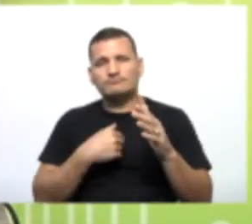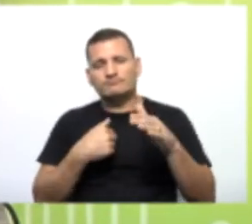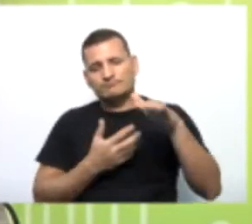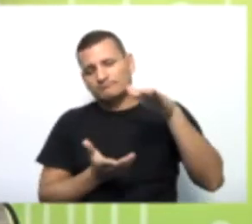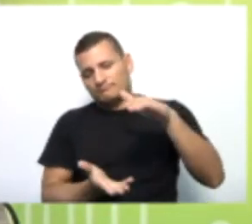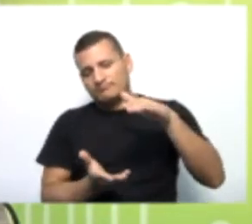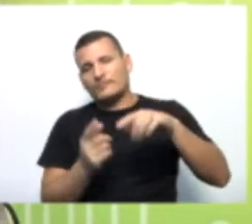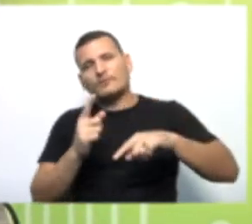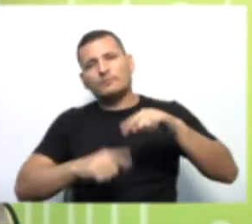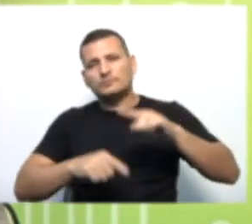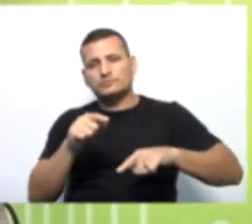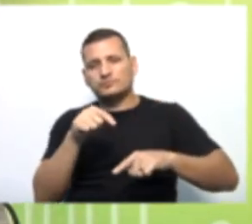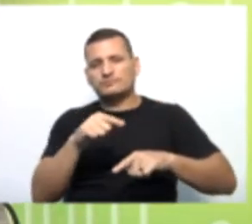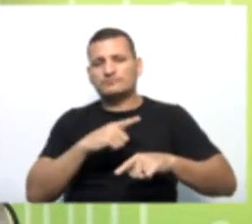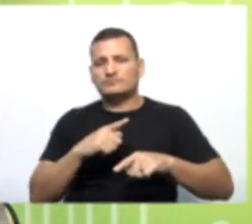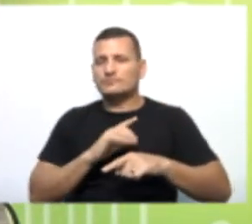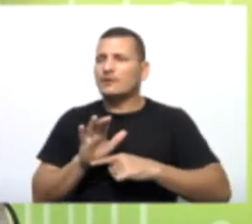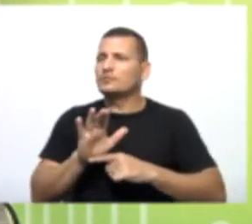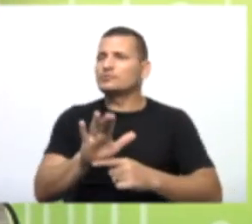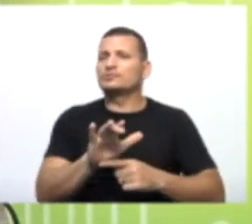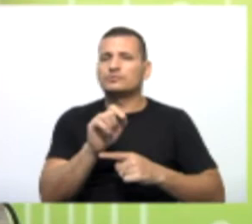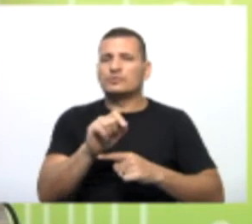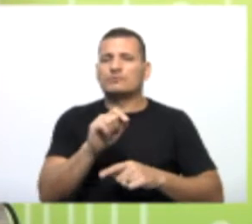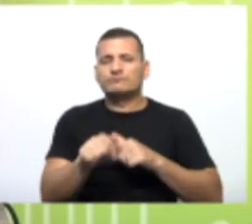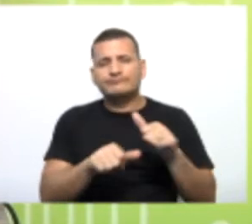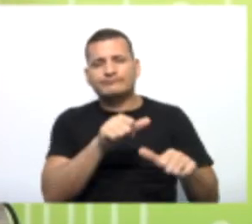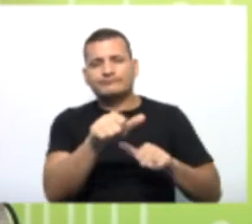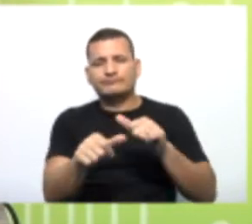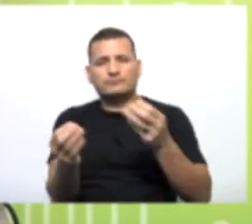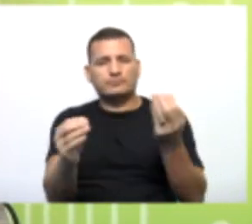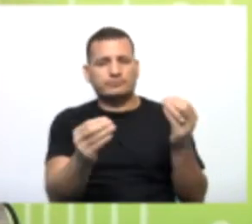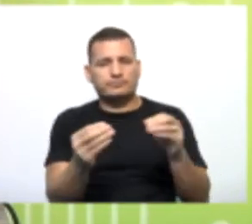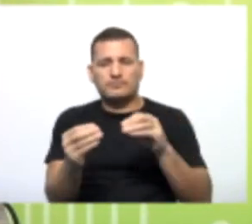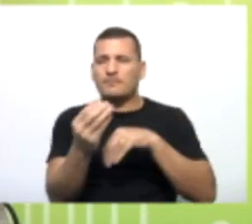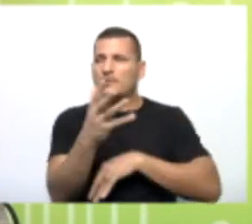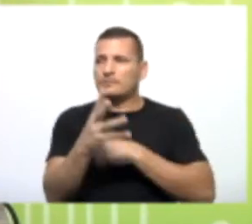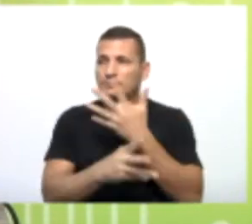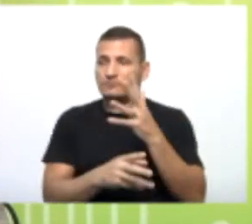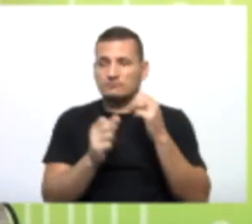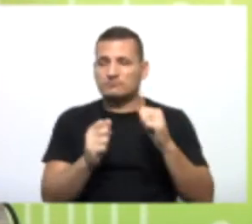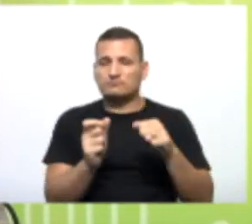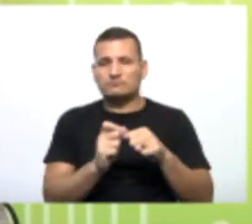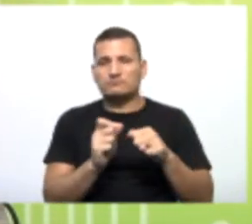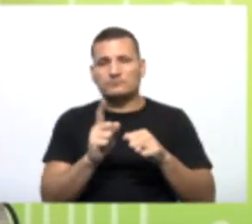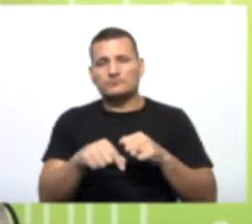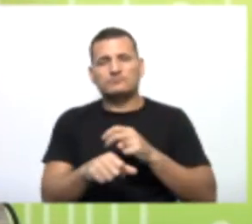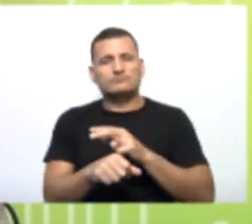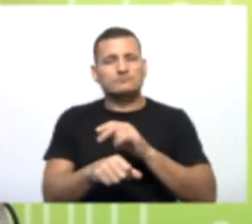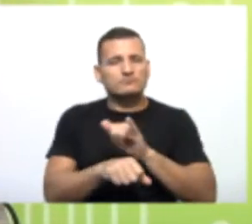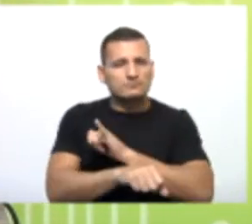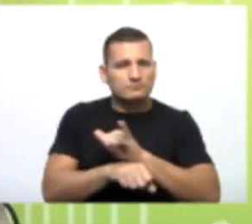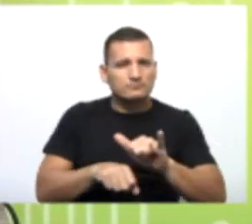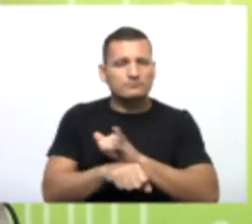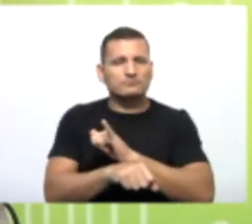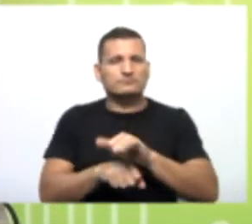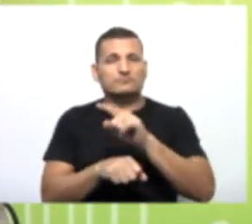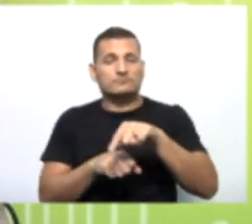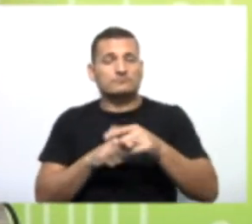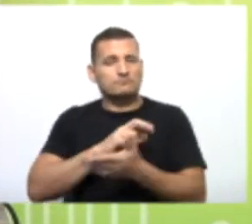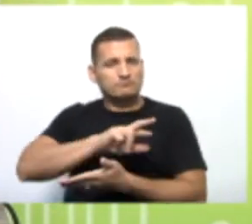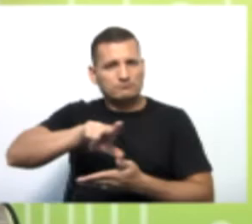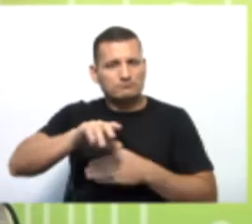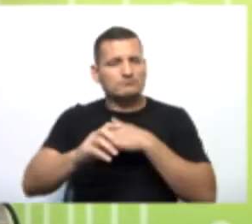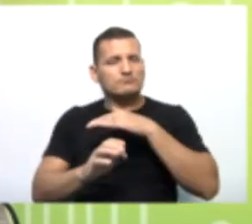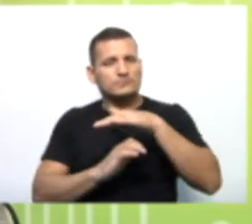ele ajuda a reconstituir o meio ambiente. Você pode fazer isso, são estratégias de marketing e muitas organizações